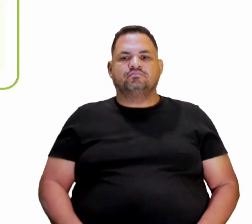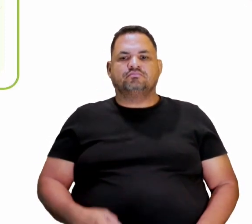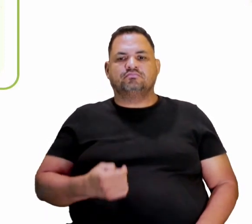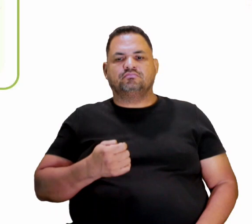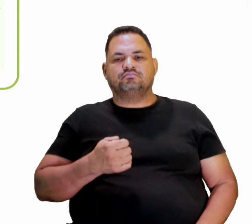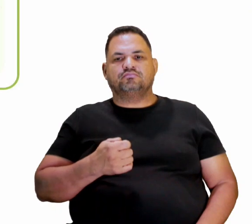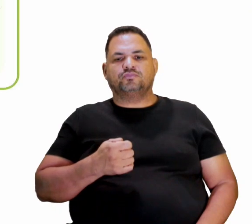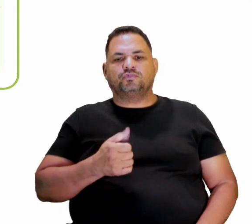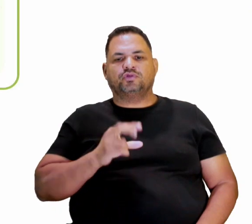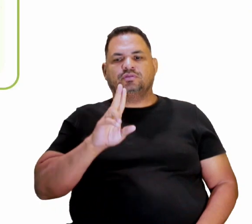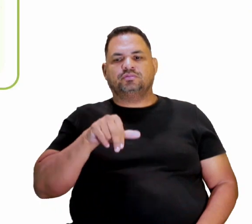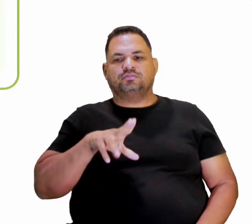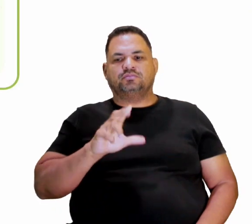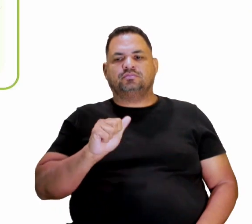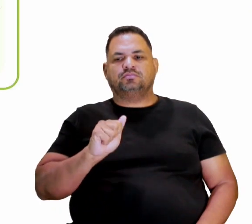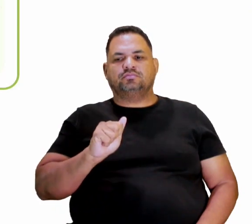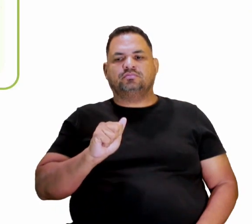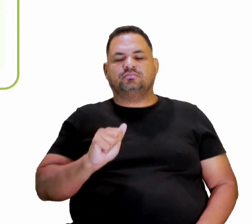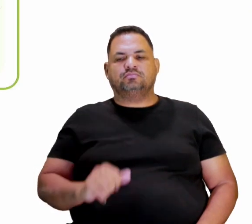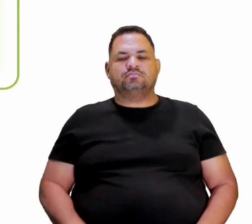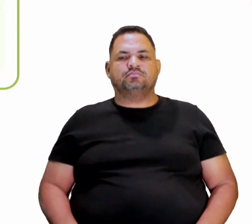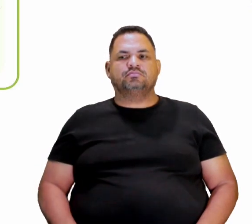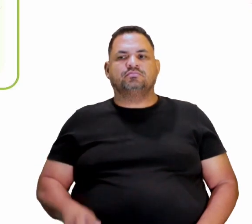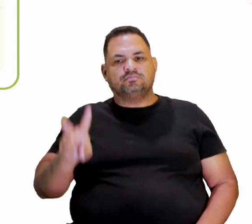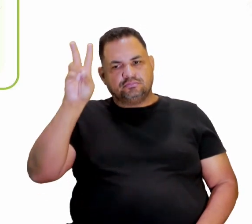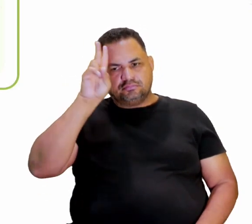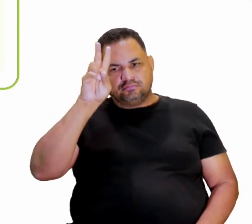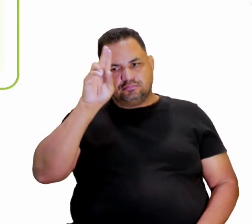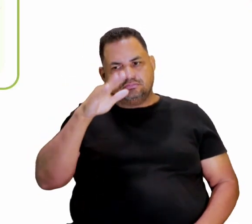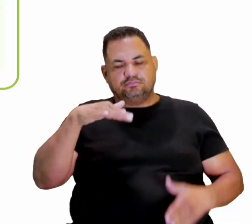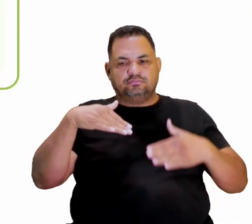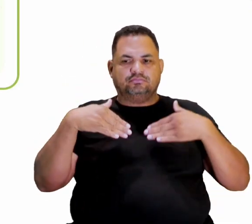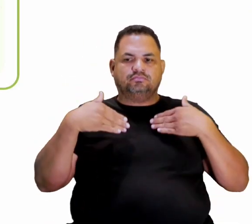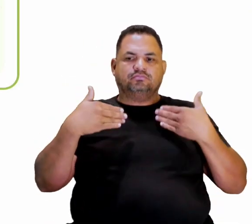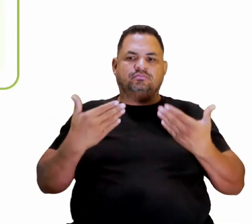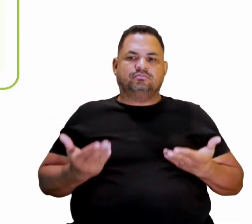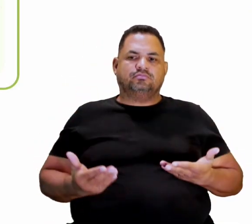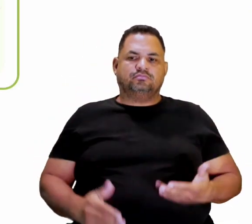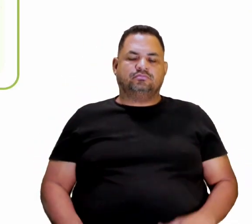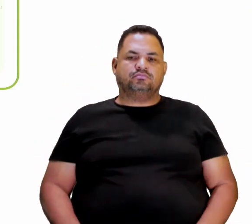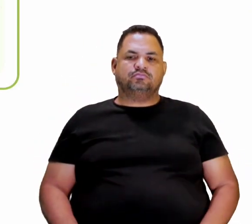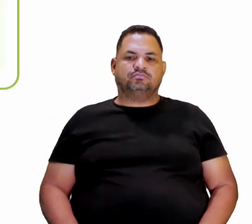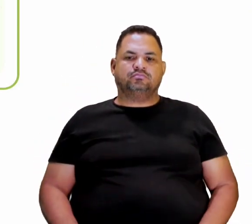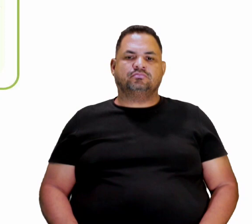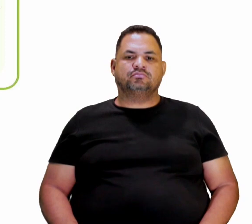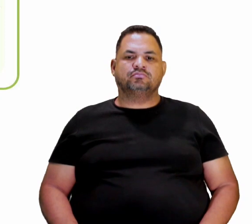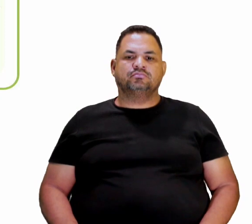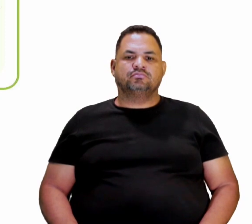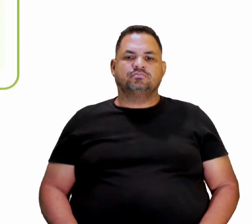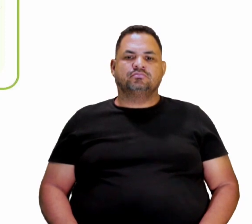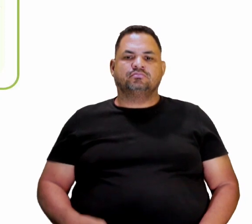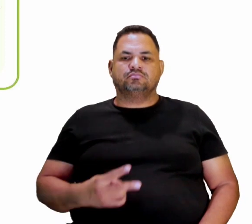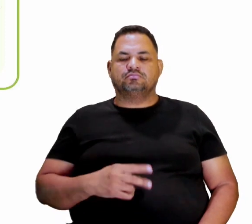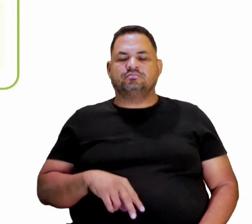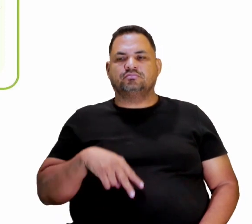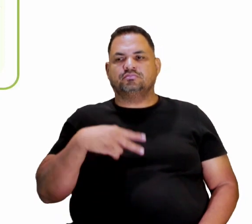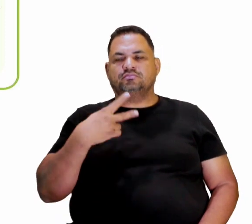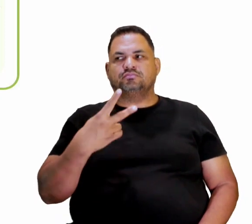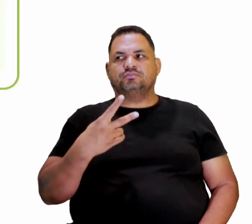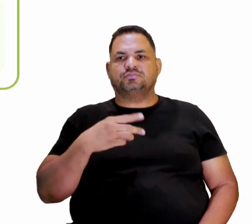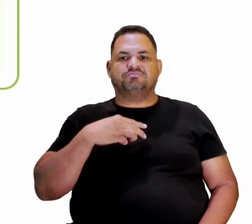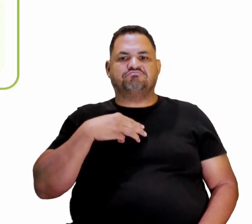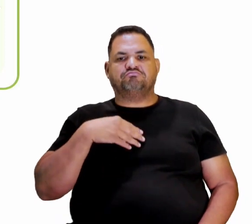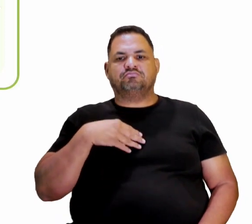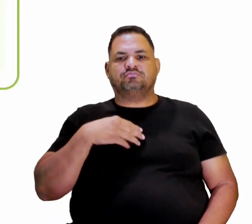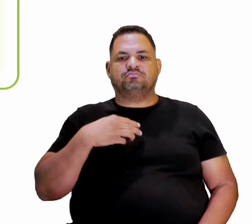quase nunca. Lembra? Então é isso. Uma vez, once. Twice, duas vezes. Quando você quer falar 3,